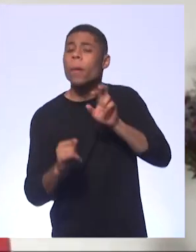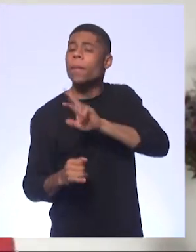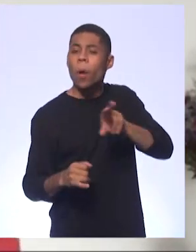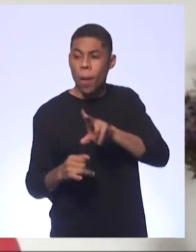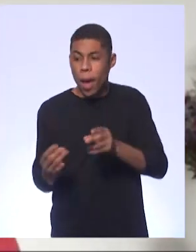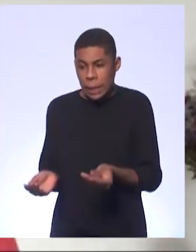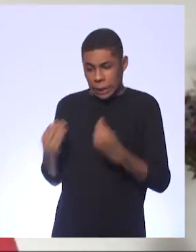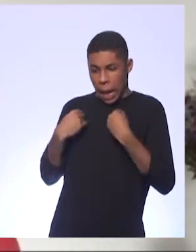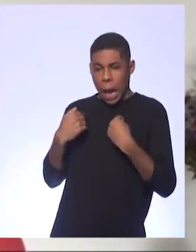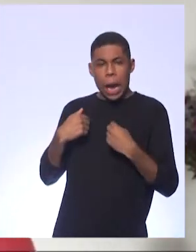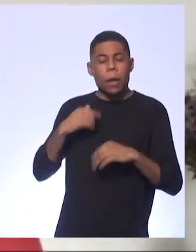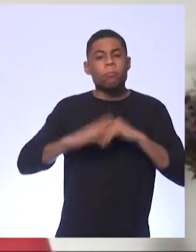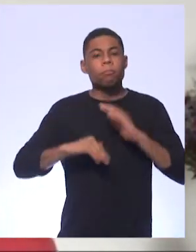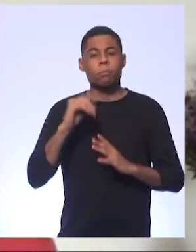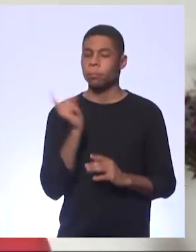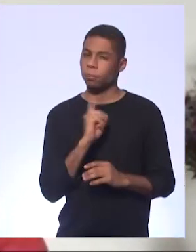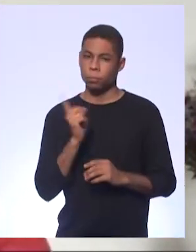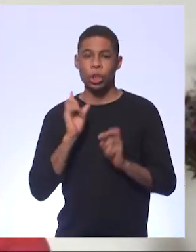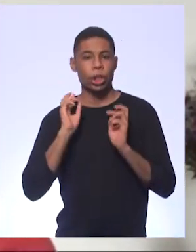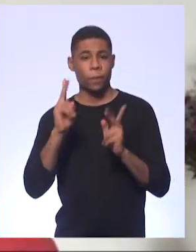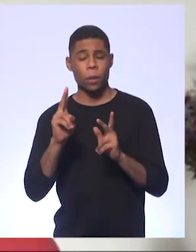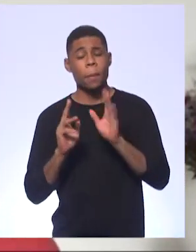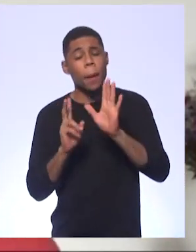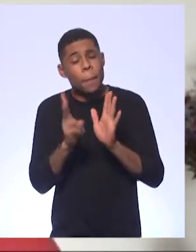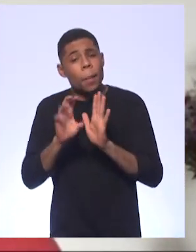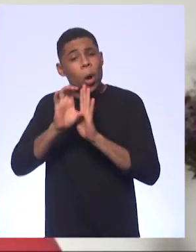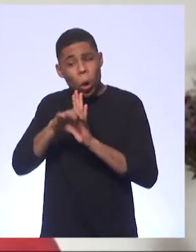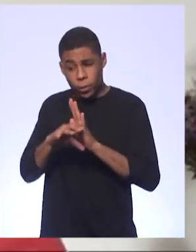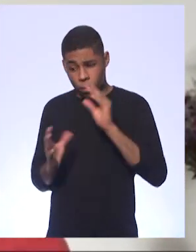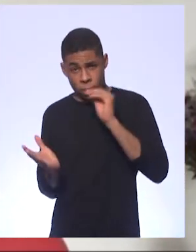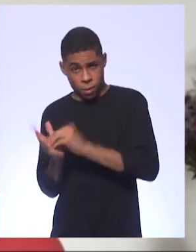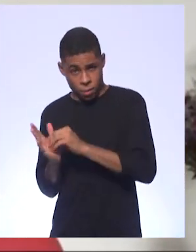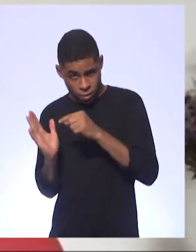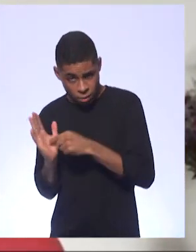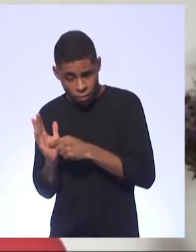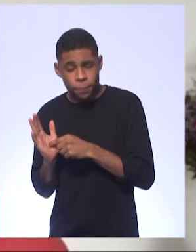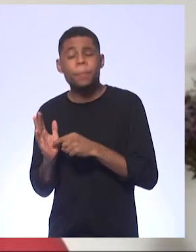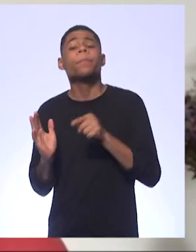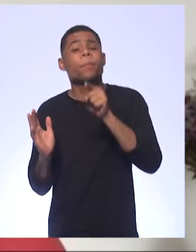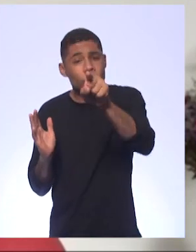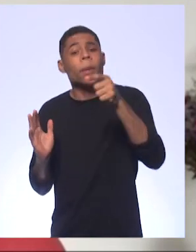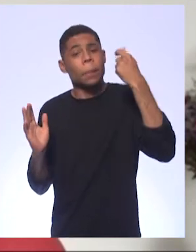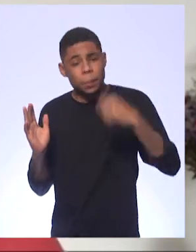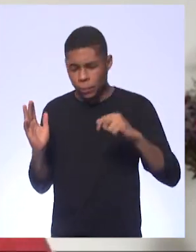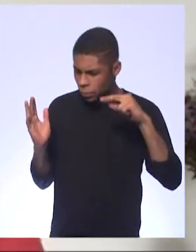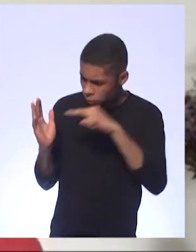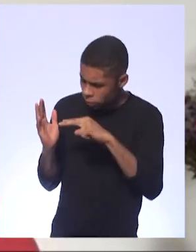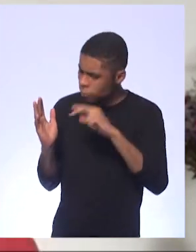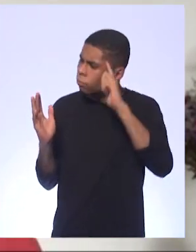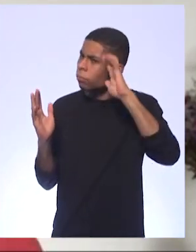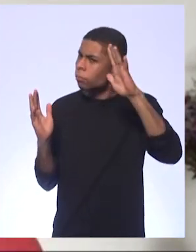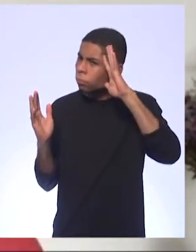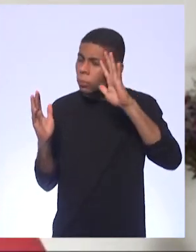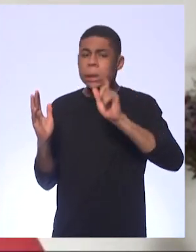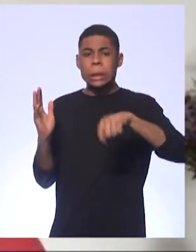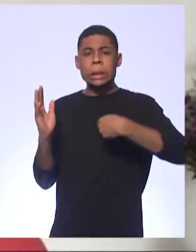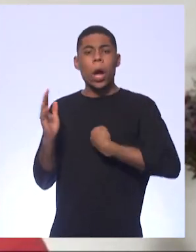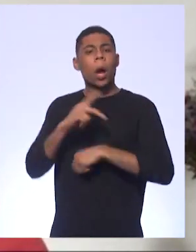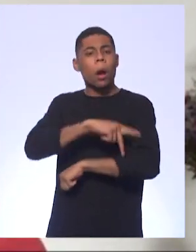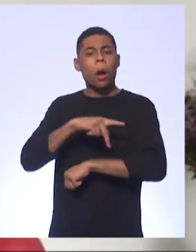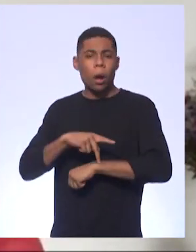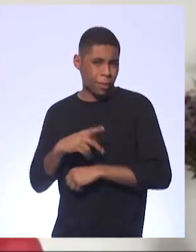na tradução do conceito que está lá, a gente tem que pensar pedagogicamente,